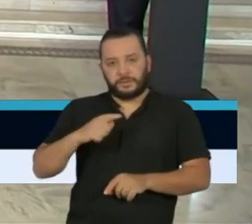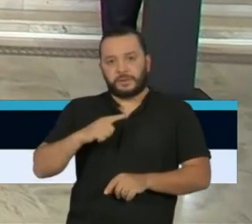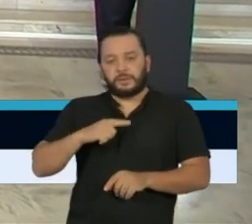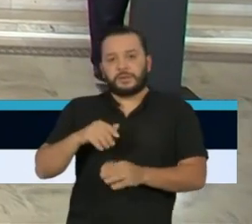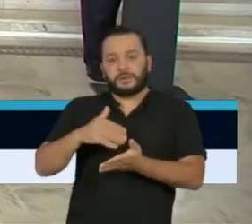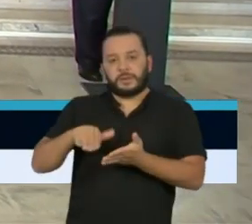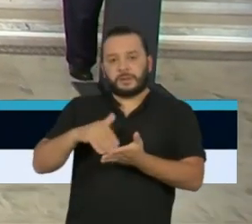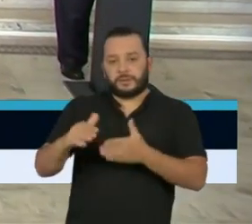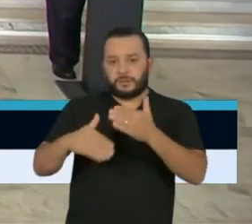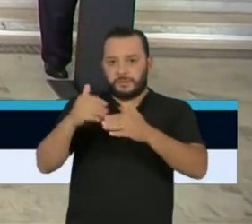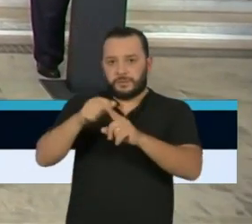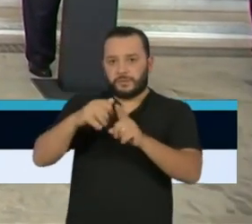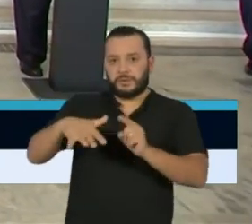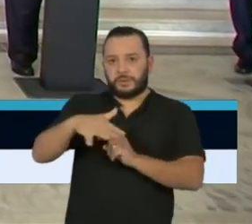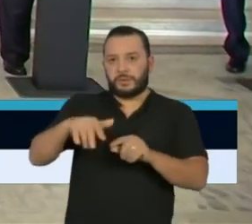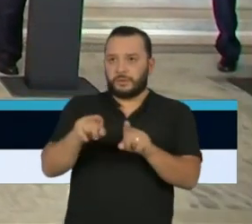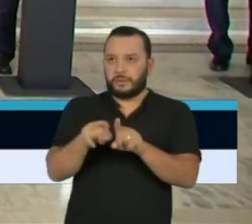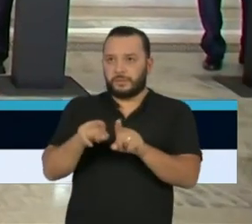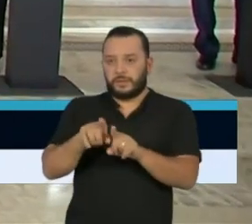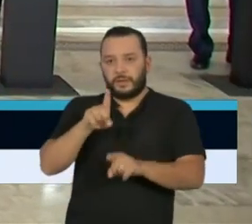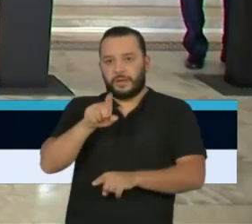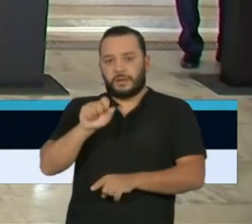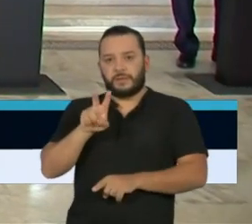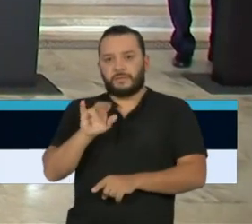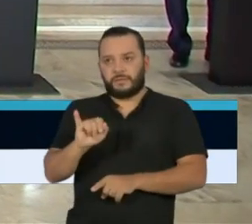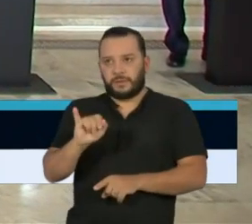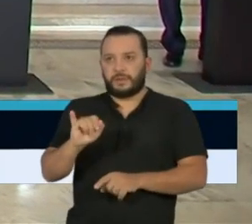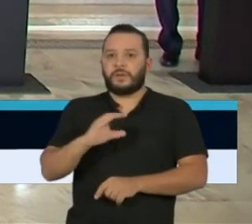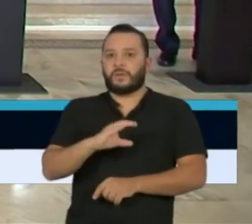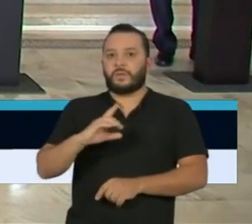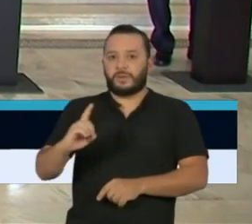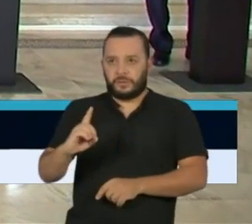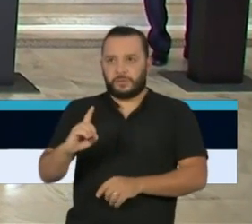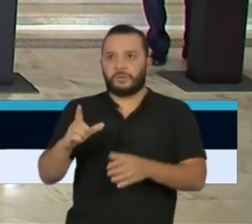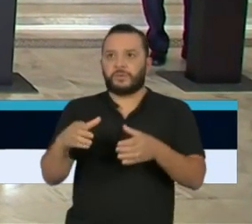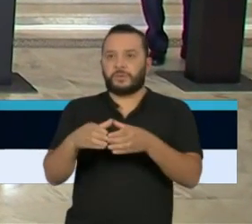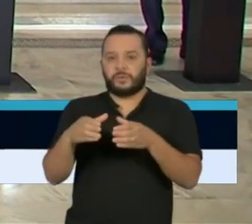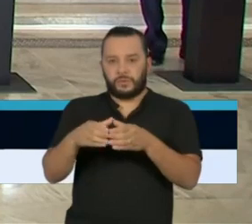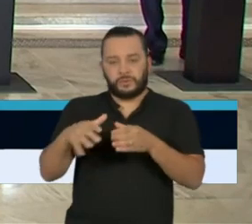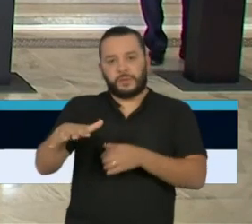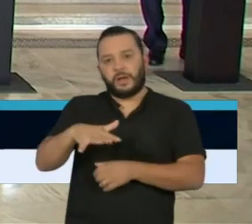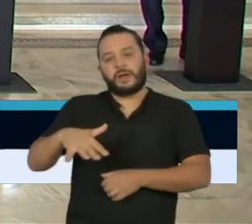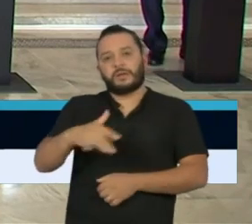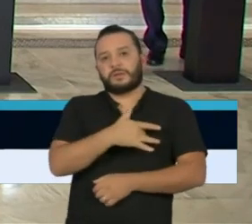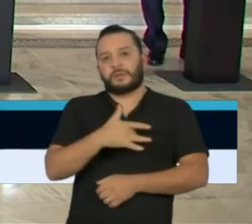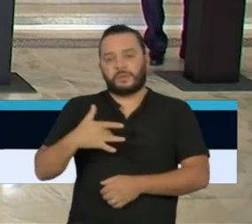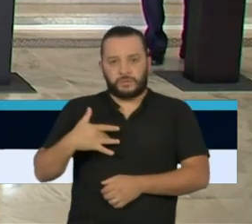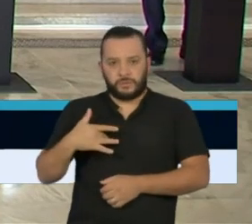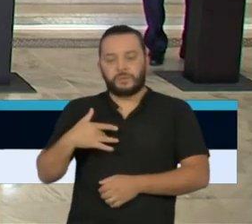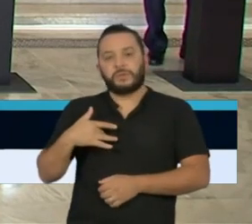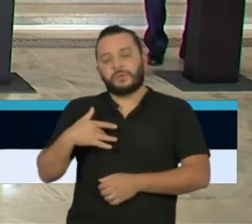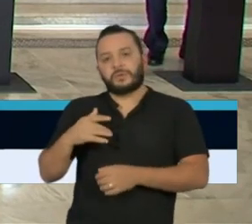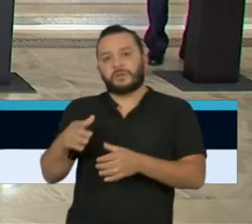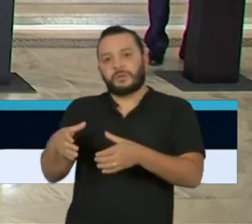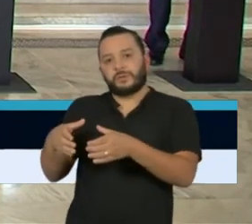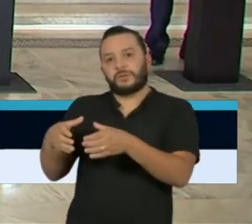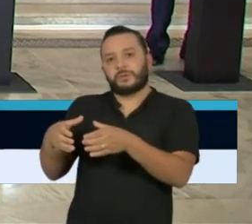Social, e de Davi Wipp, coordenador do Comitê de Saúde, o Centro de Contingência